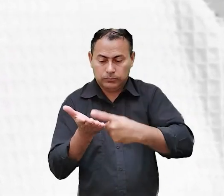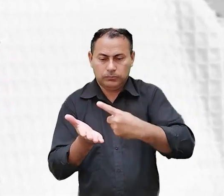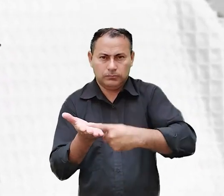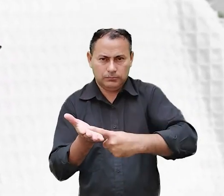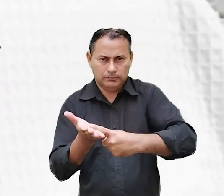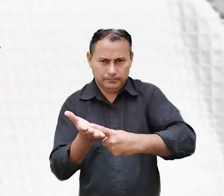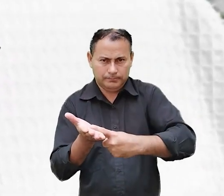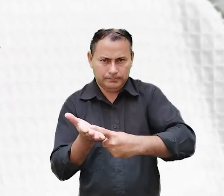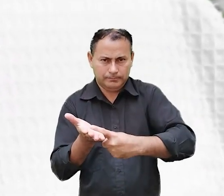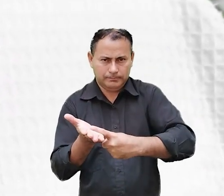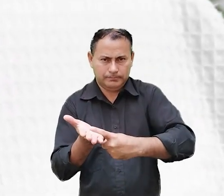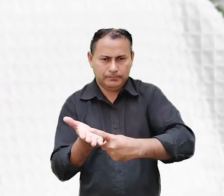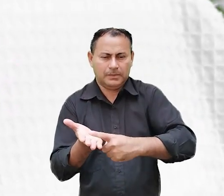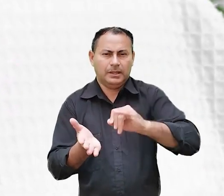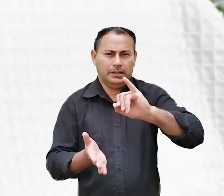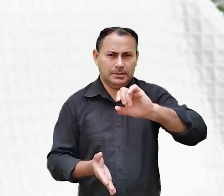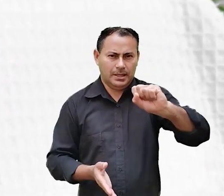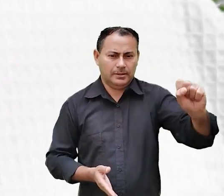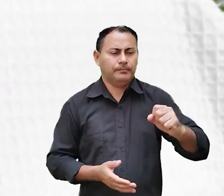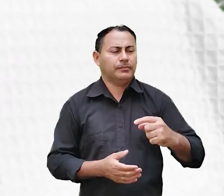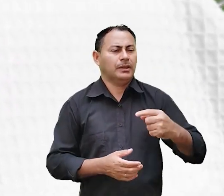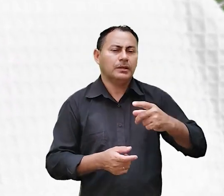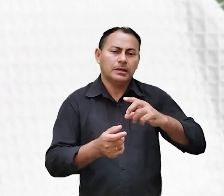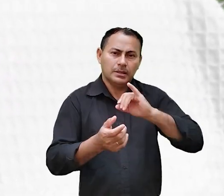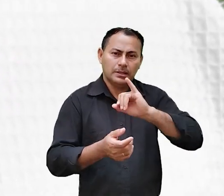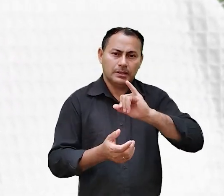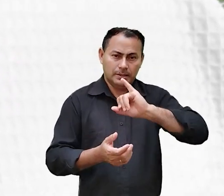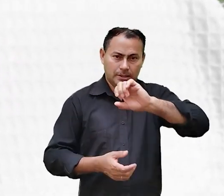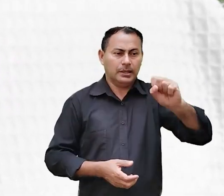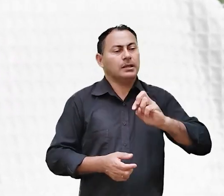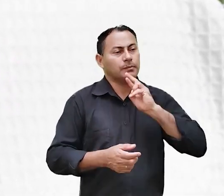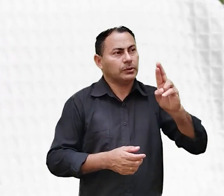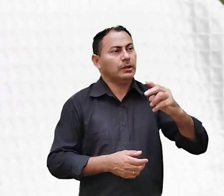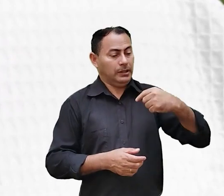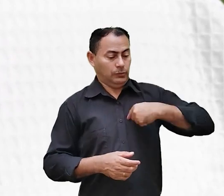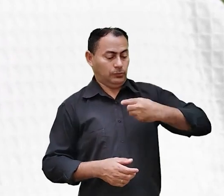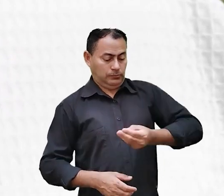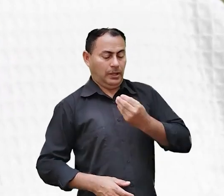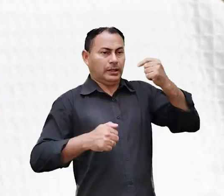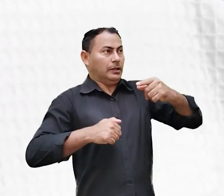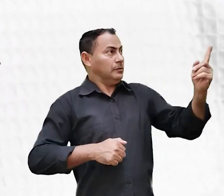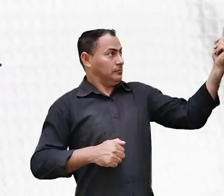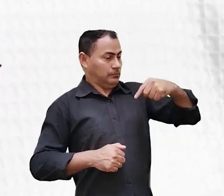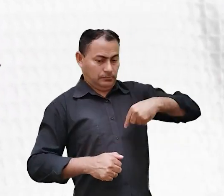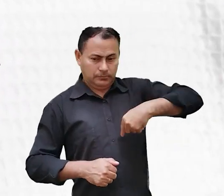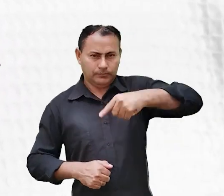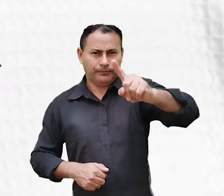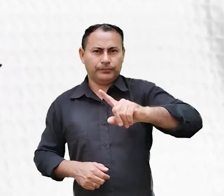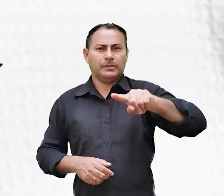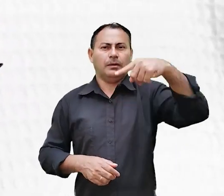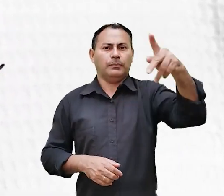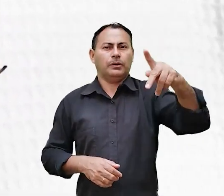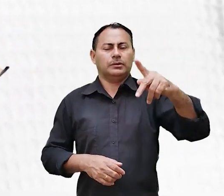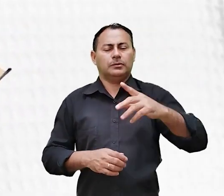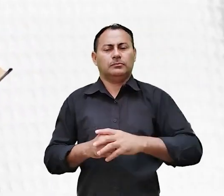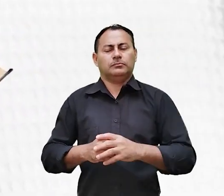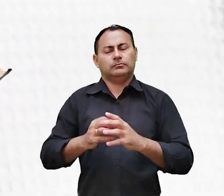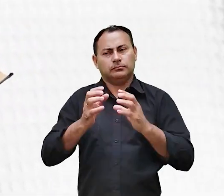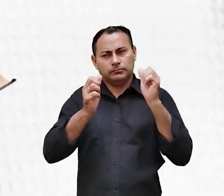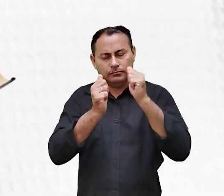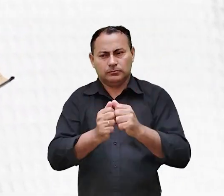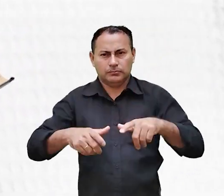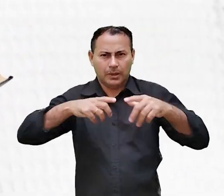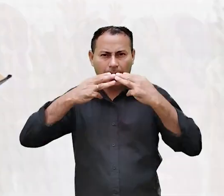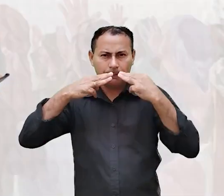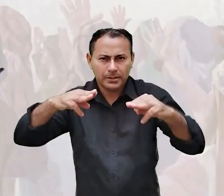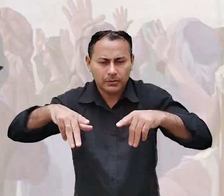o compromisso de Isaías eis-me aqui em envia-me a mim e depois o seu